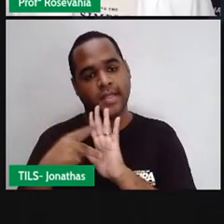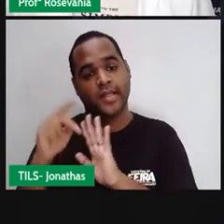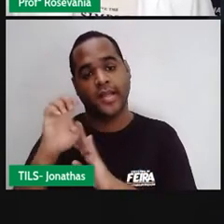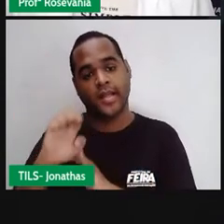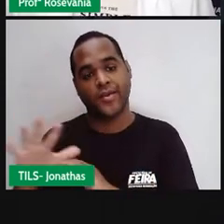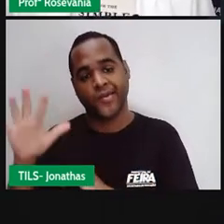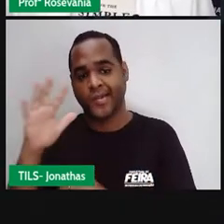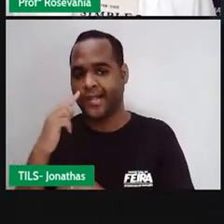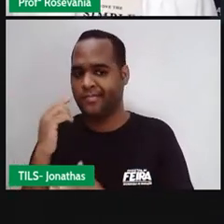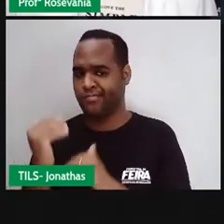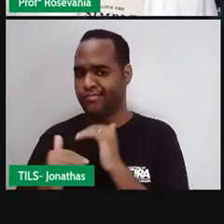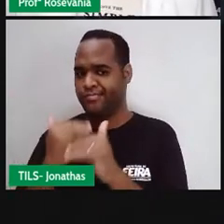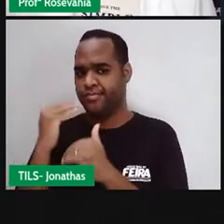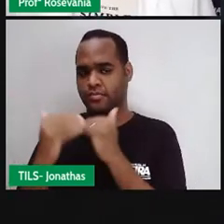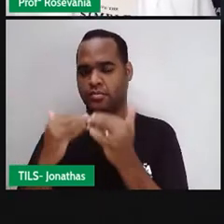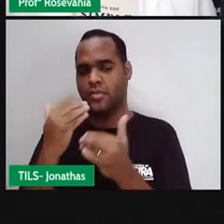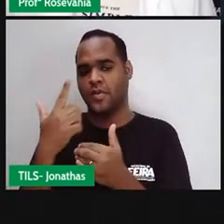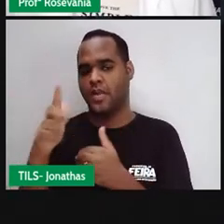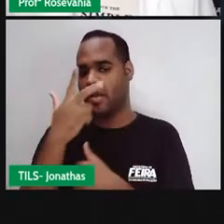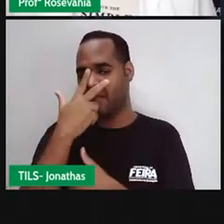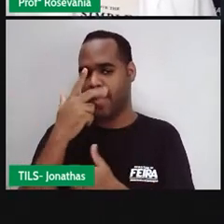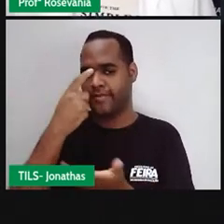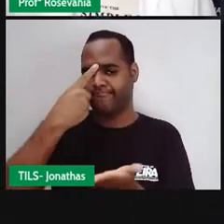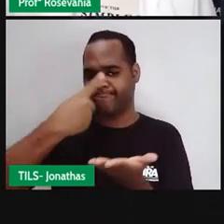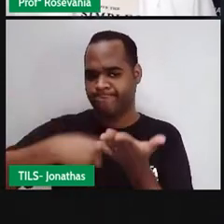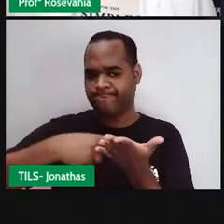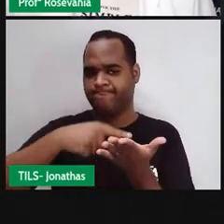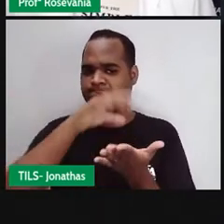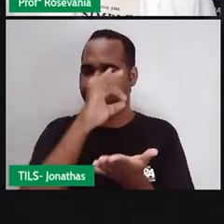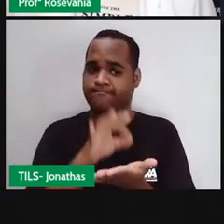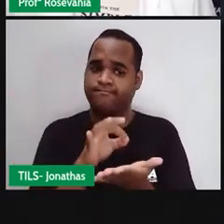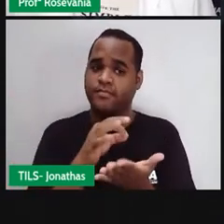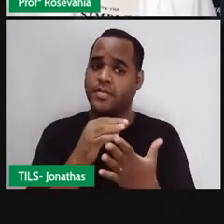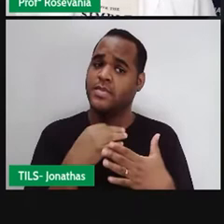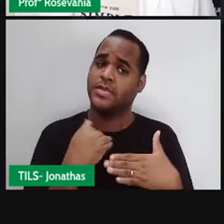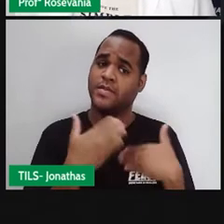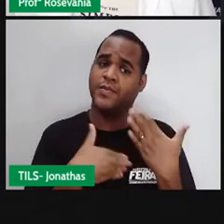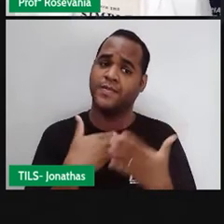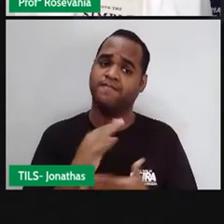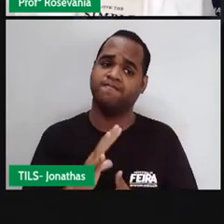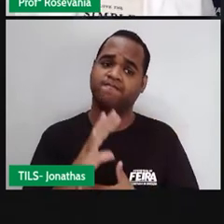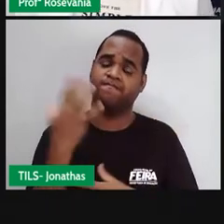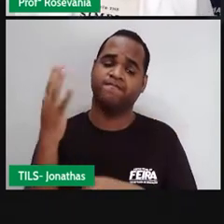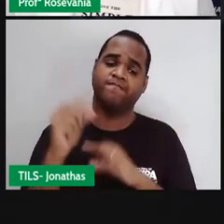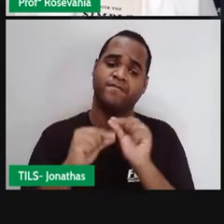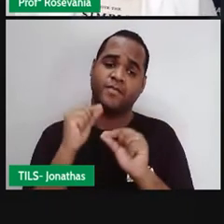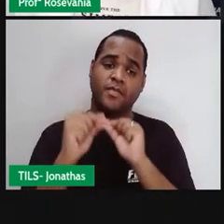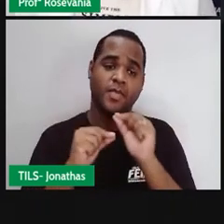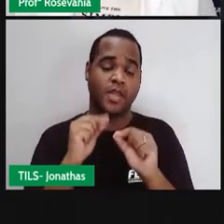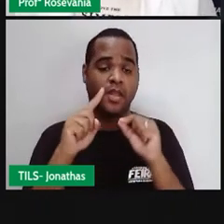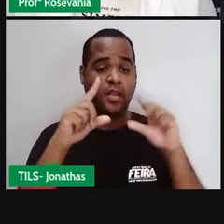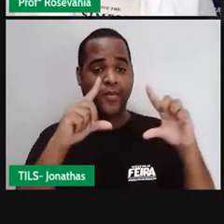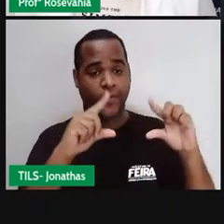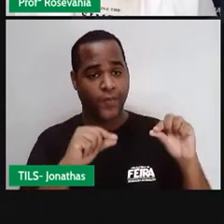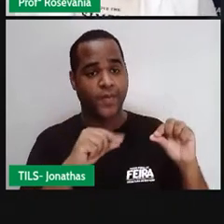se reerguido, essa aposta lá que eles fizeram, infelizmente, veio incorrer na queda da Bolsa de Valores. E